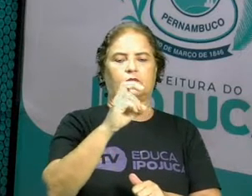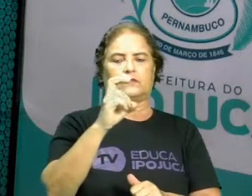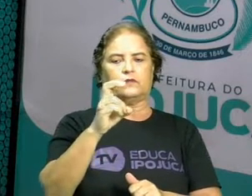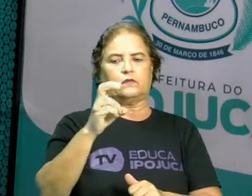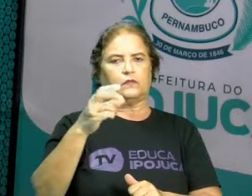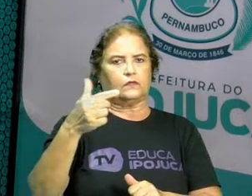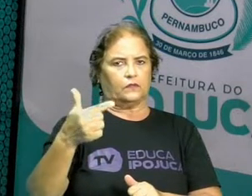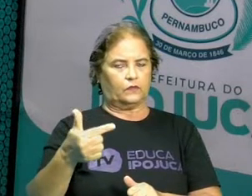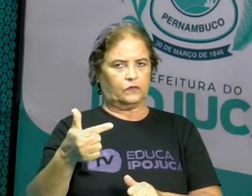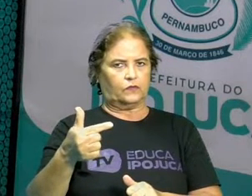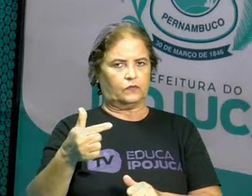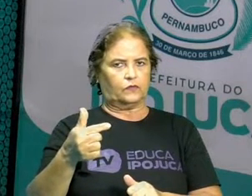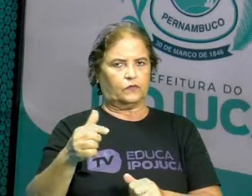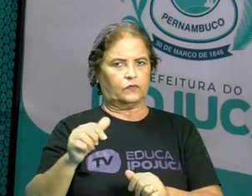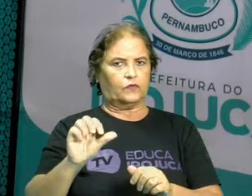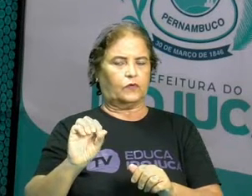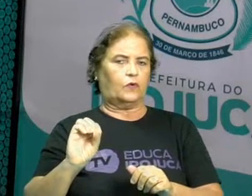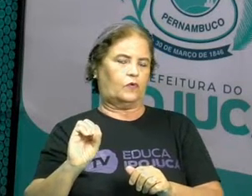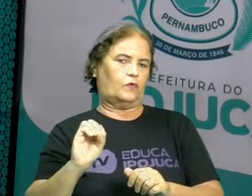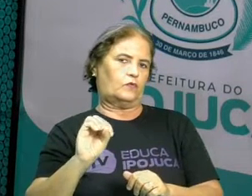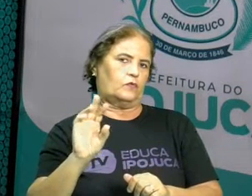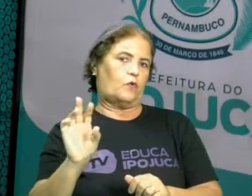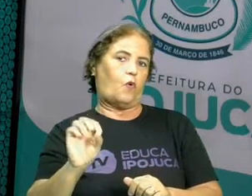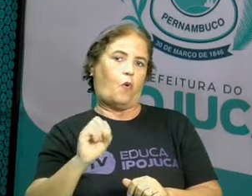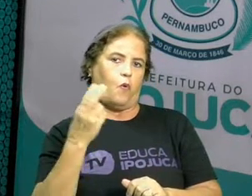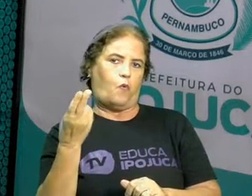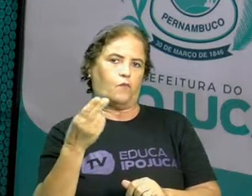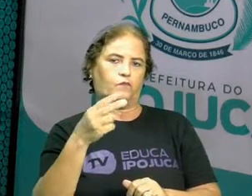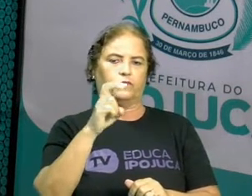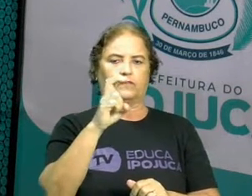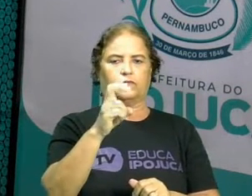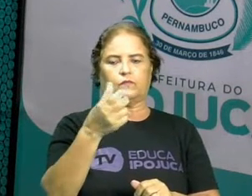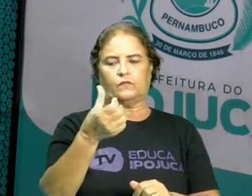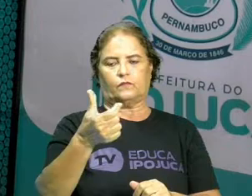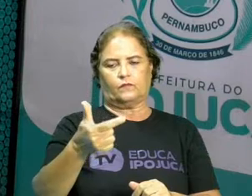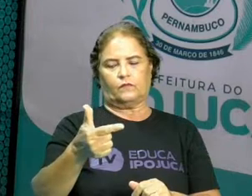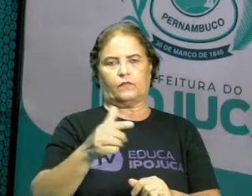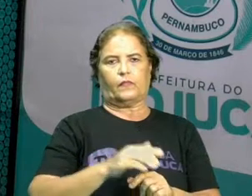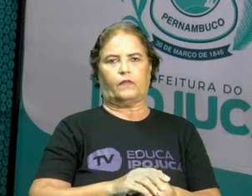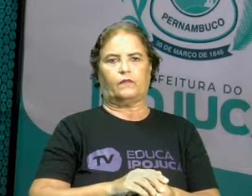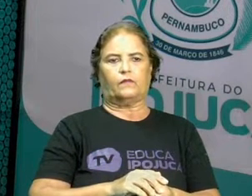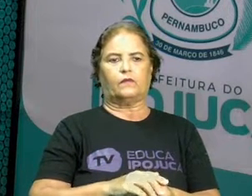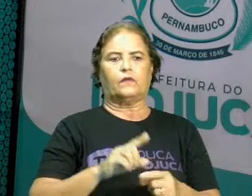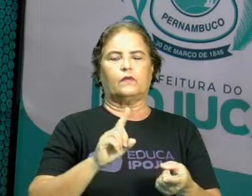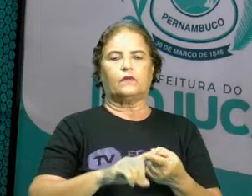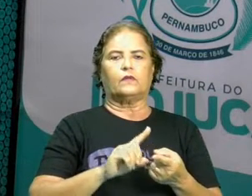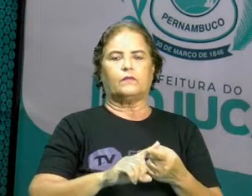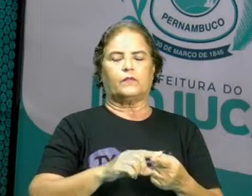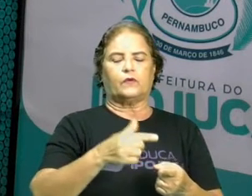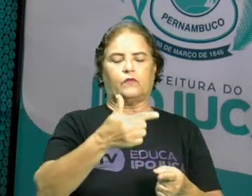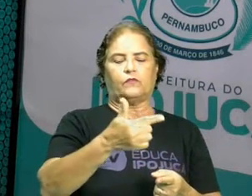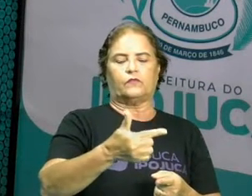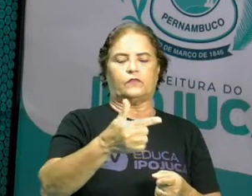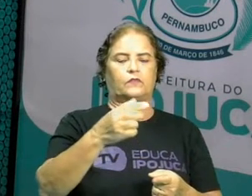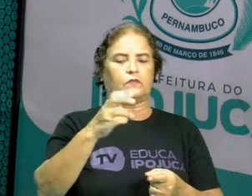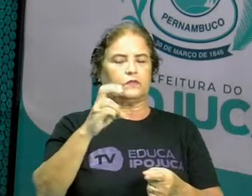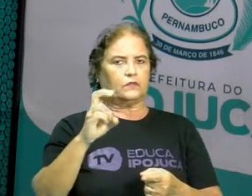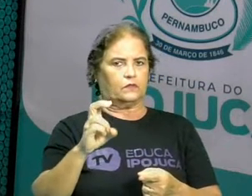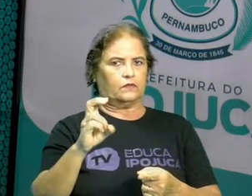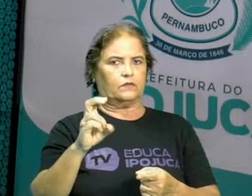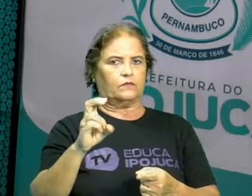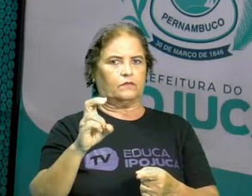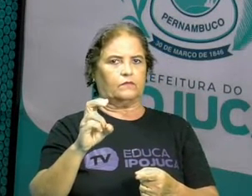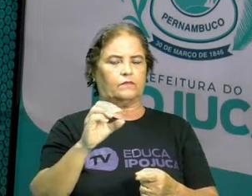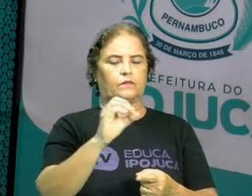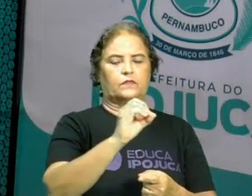0,52, ou simplesmente 52. E ainda tem o número 25, que é escrito por 0, 2